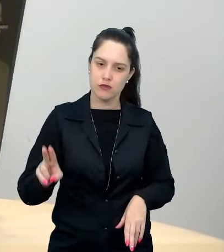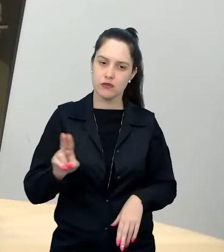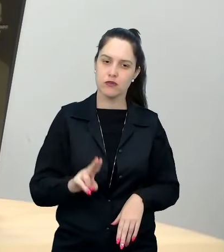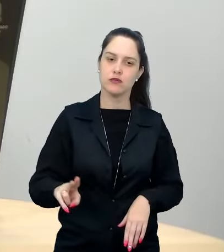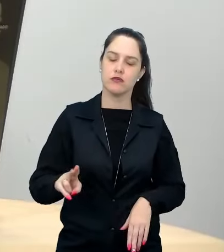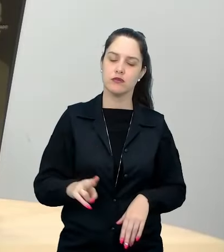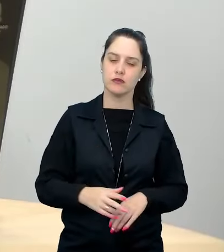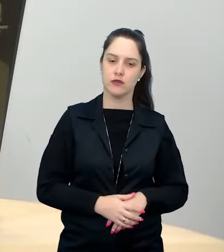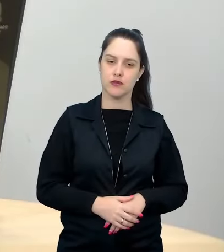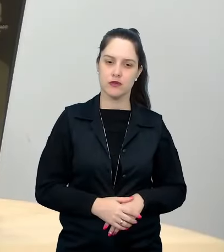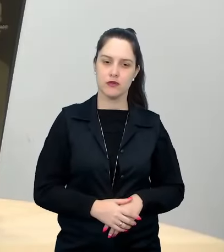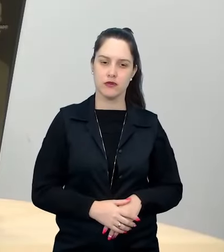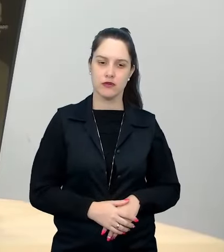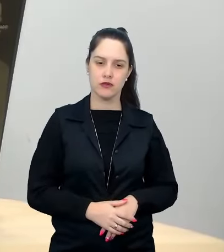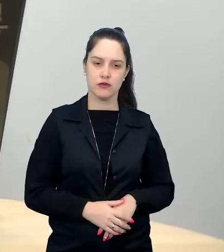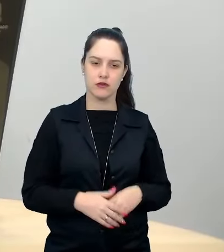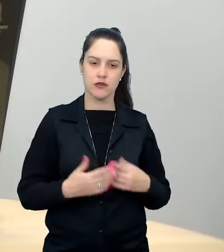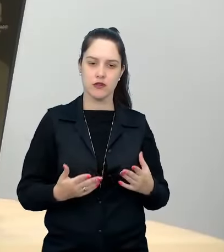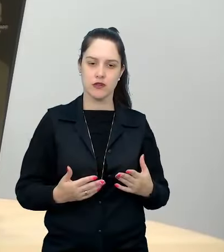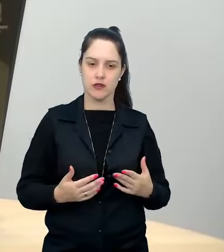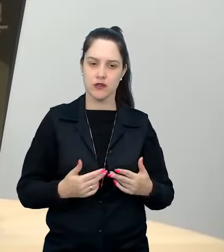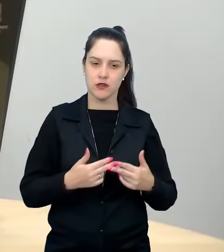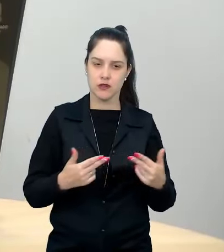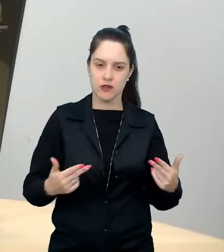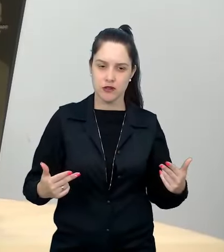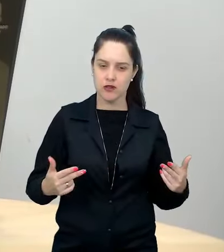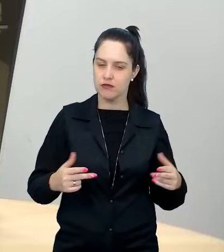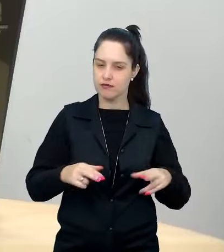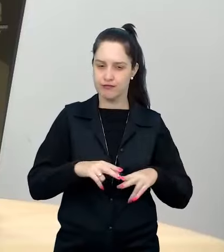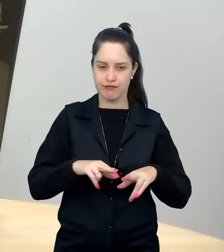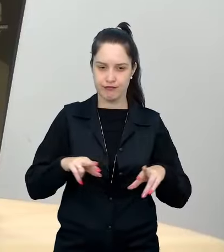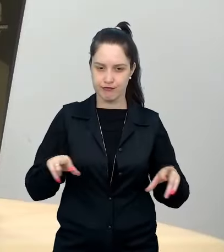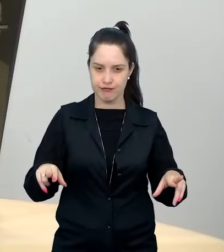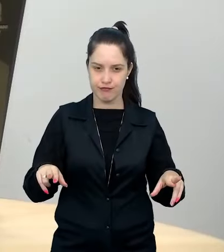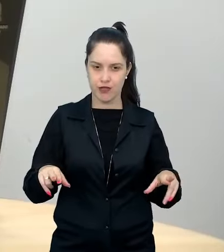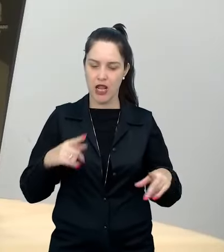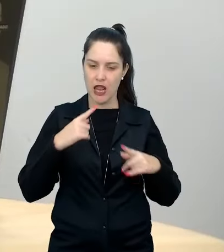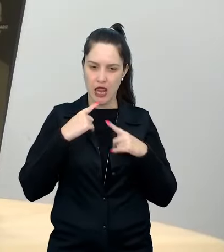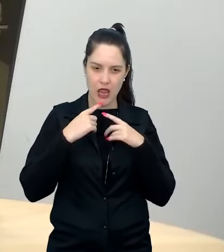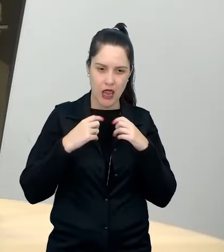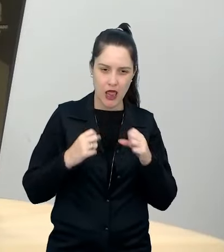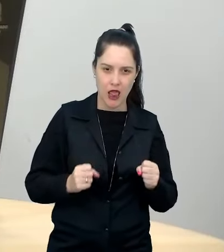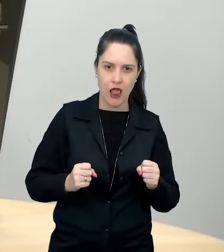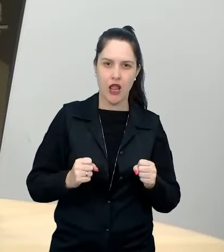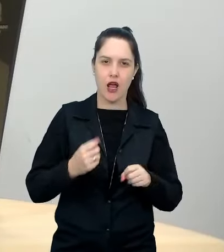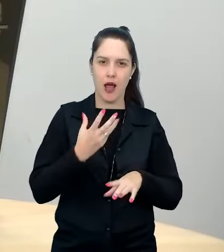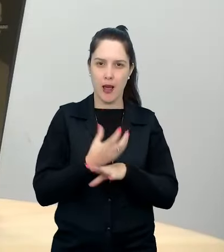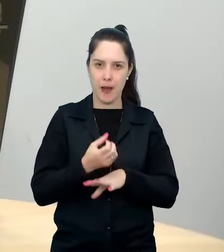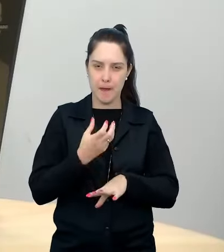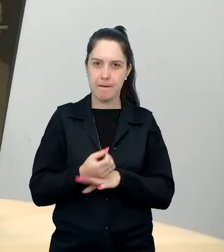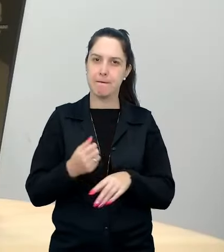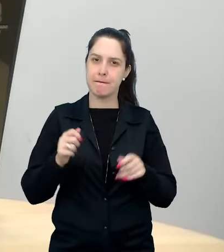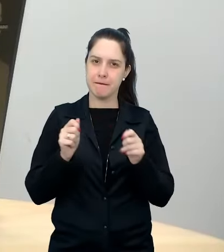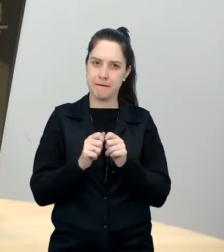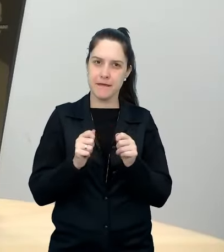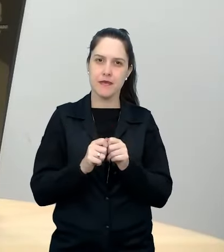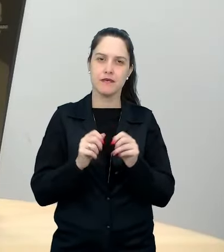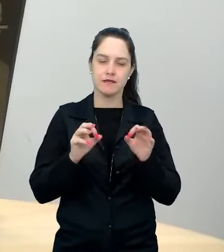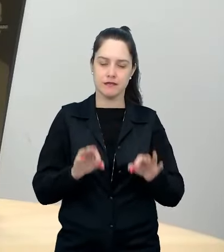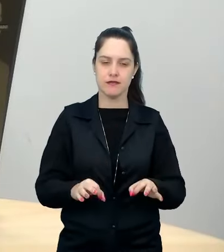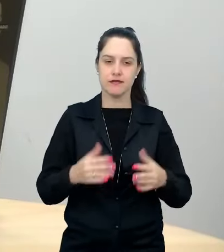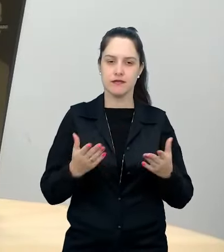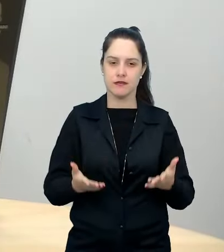ouvido, tem Kahoot, tem uma série de linguagens, aí, de aplicativos que facilitam essa